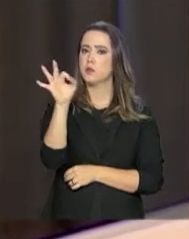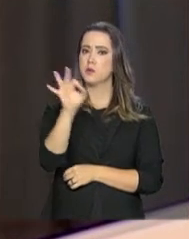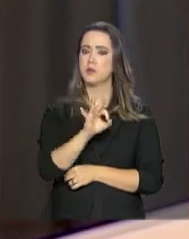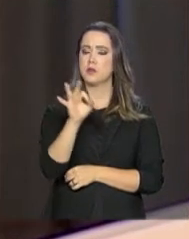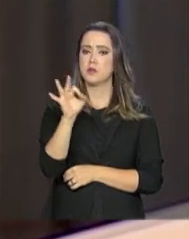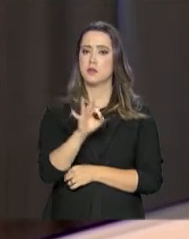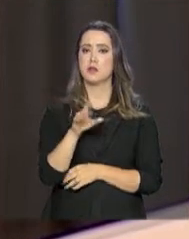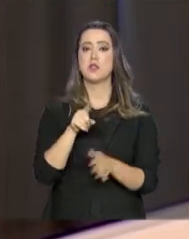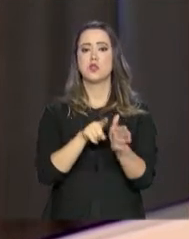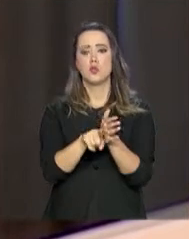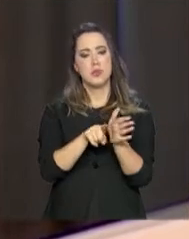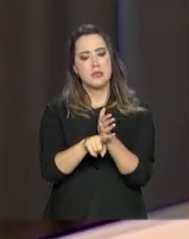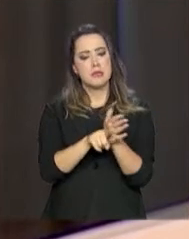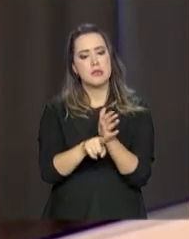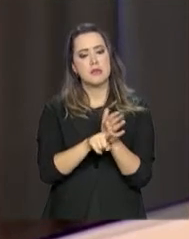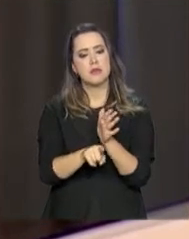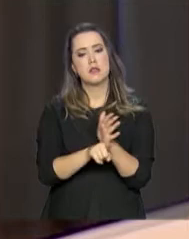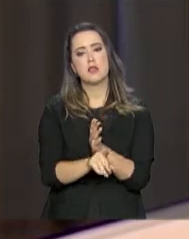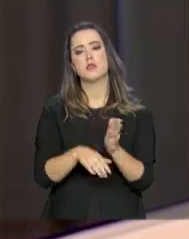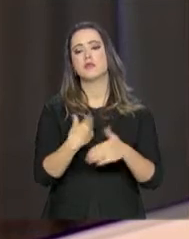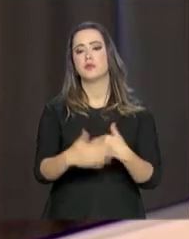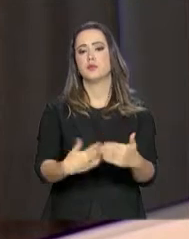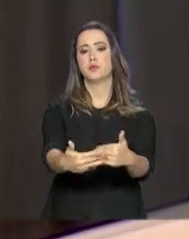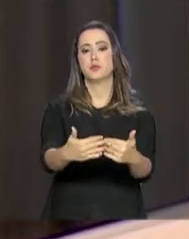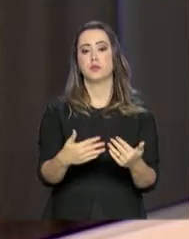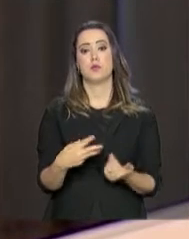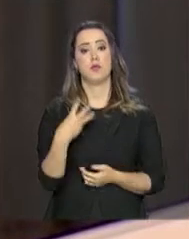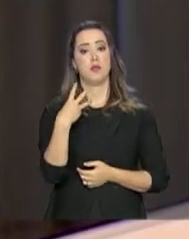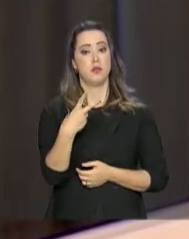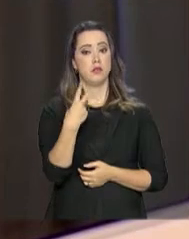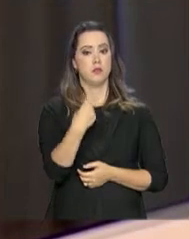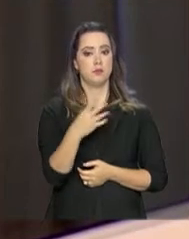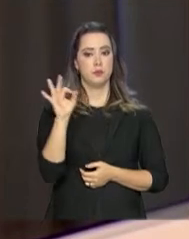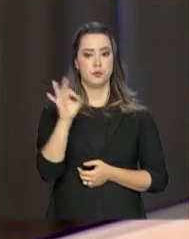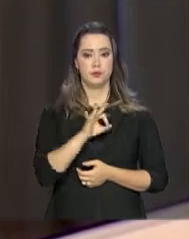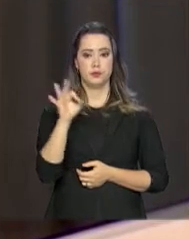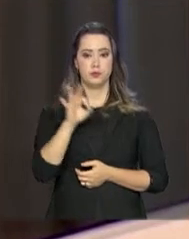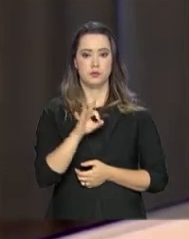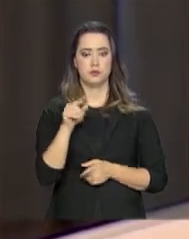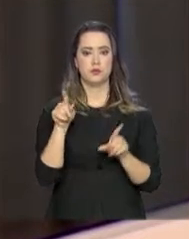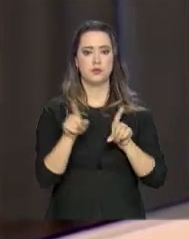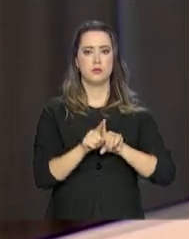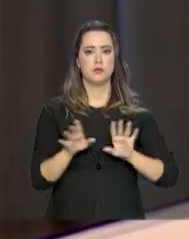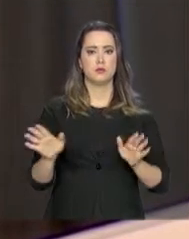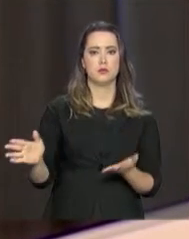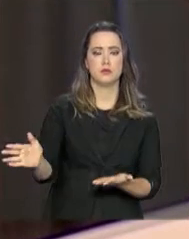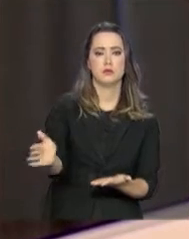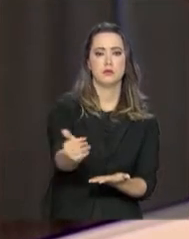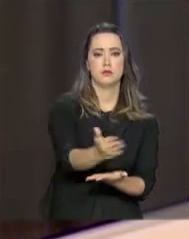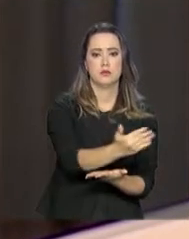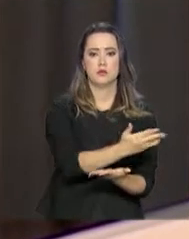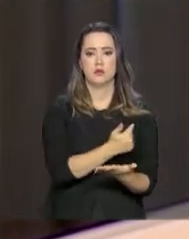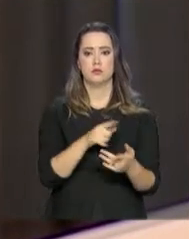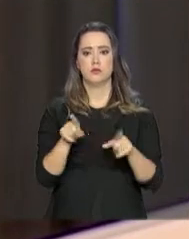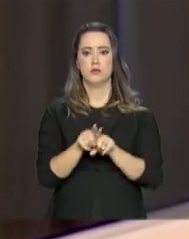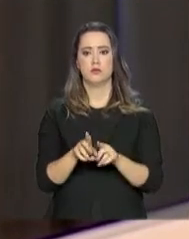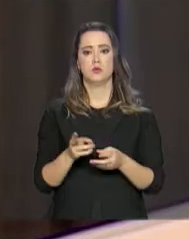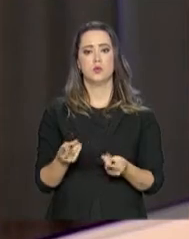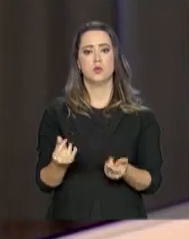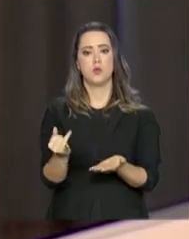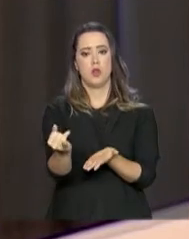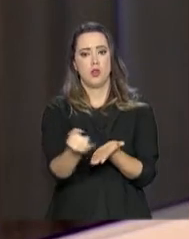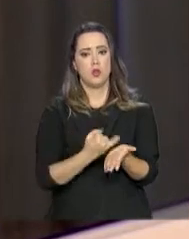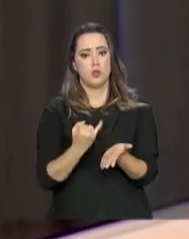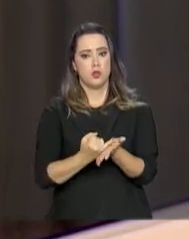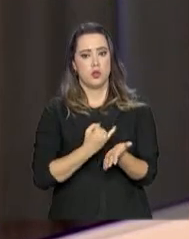pesquisa e desenvolvimento e 32 por cento da arrecadação de tributos